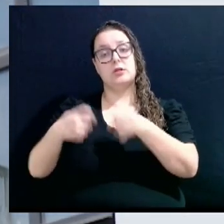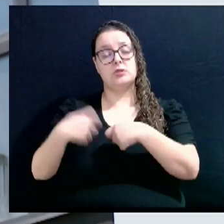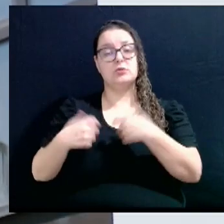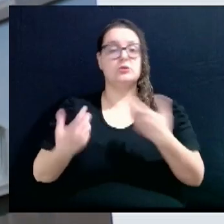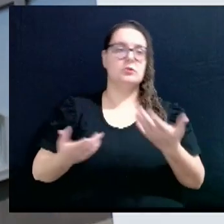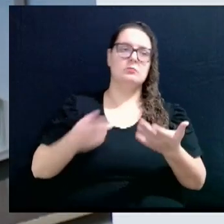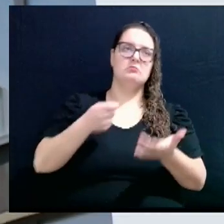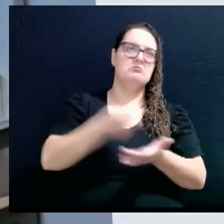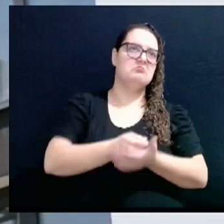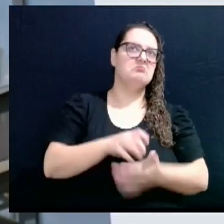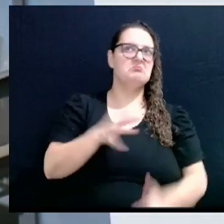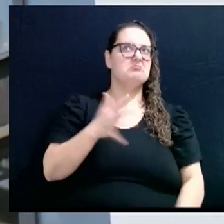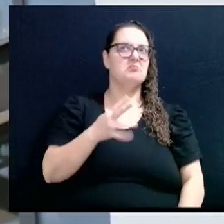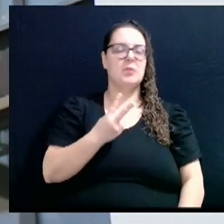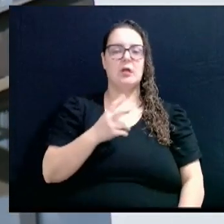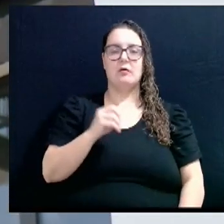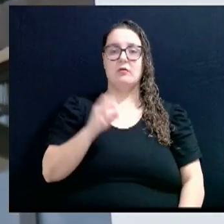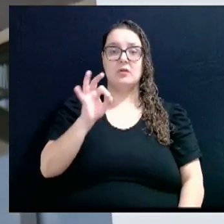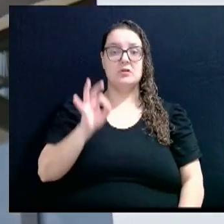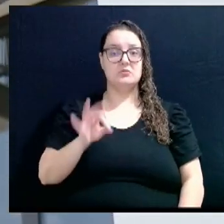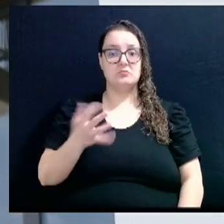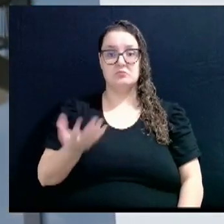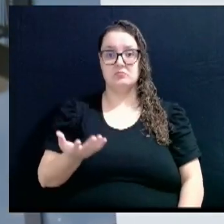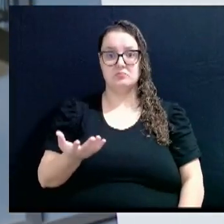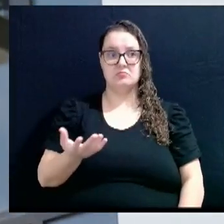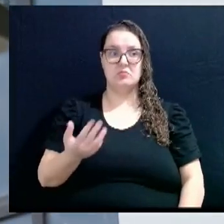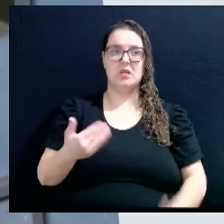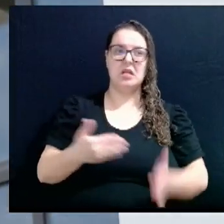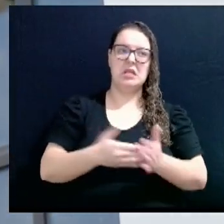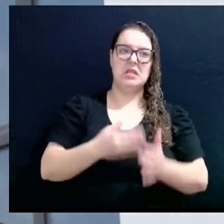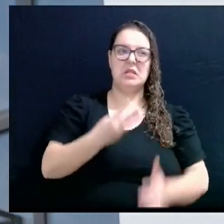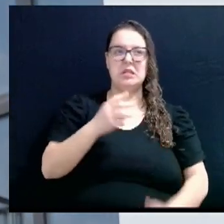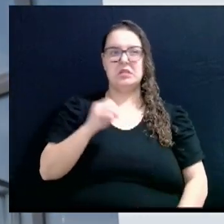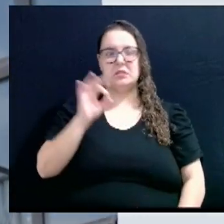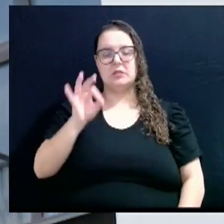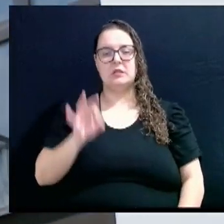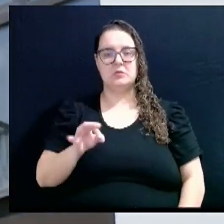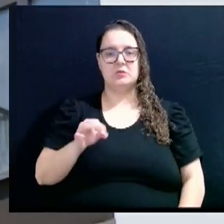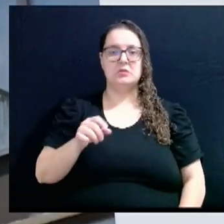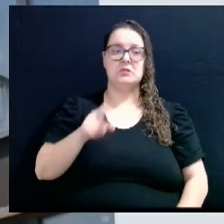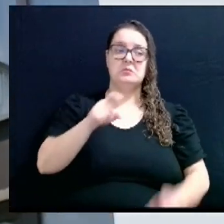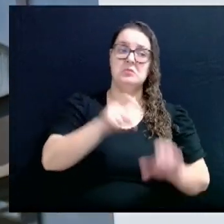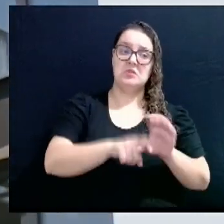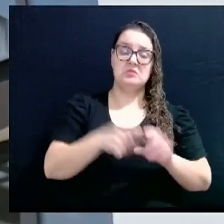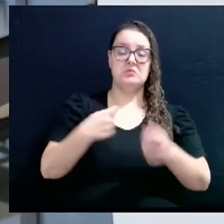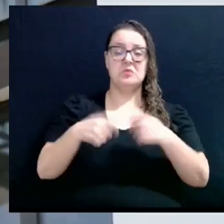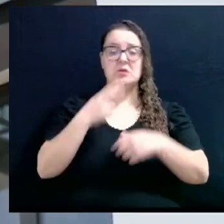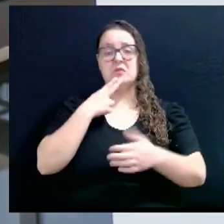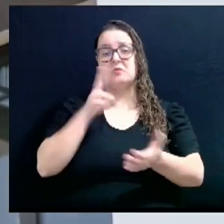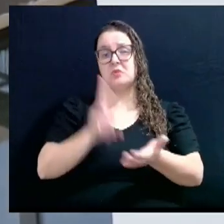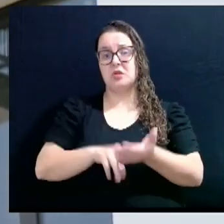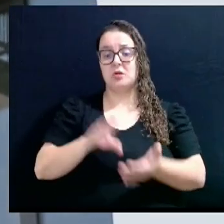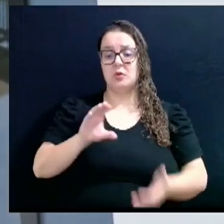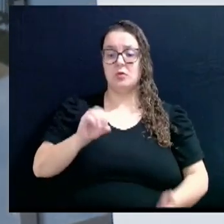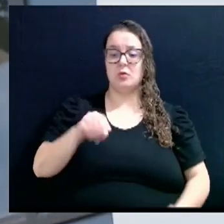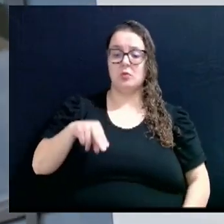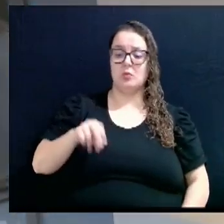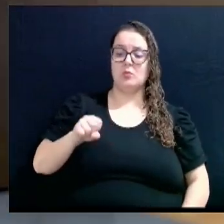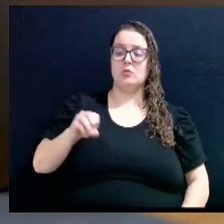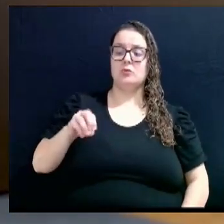média 20% a 30%, dependendo da administradora da carta de consórcio, sobre,